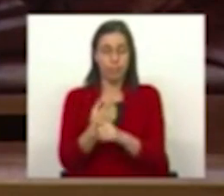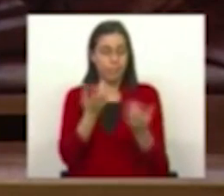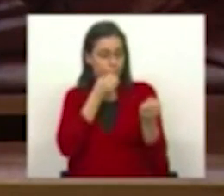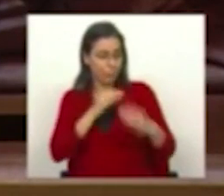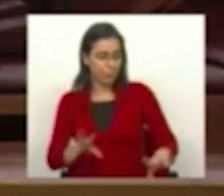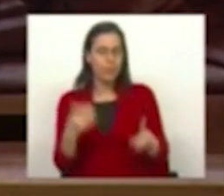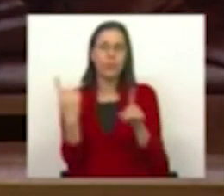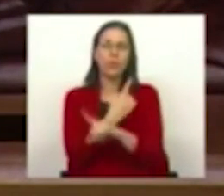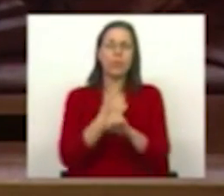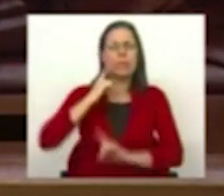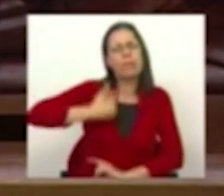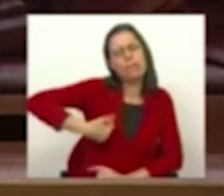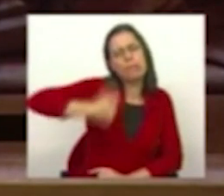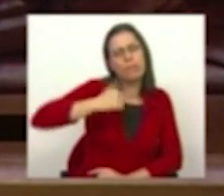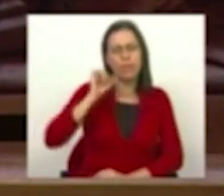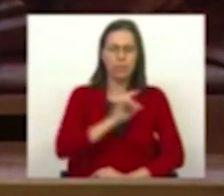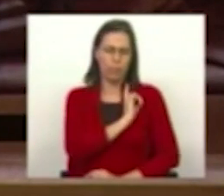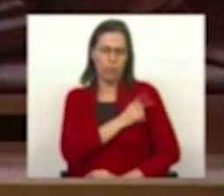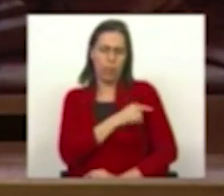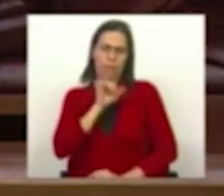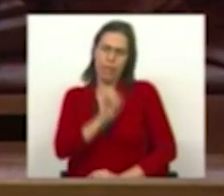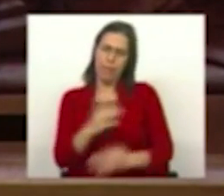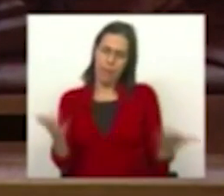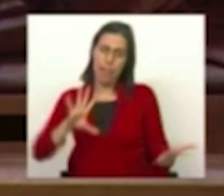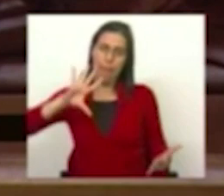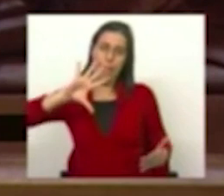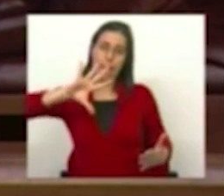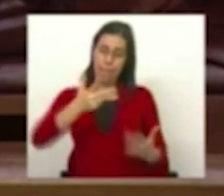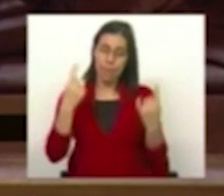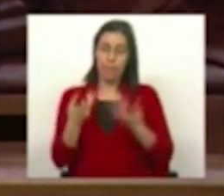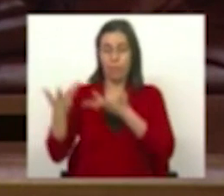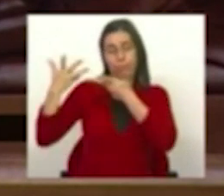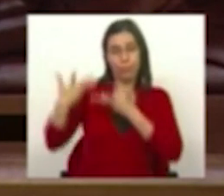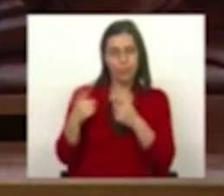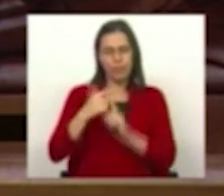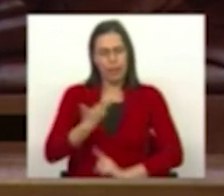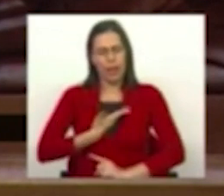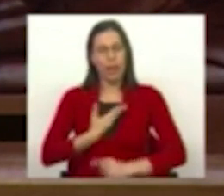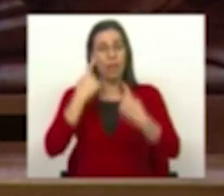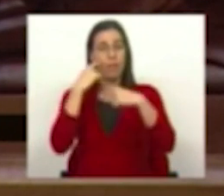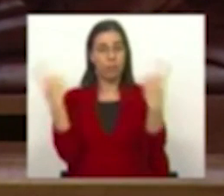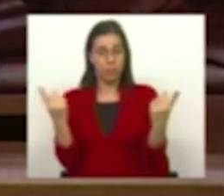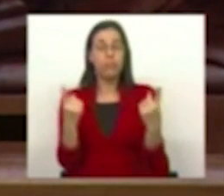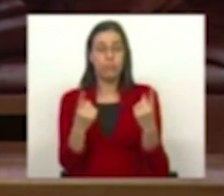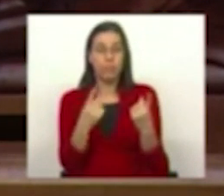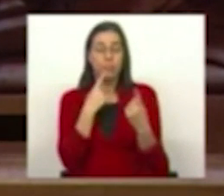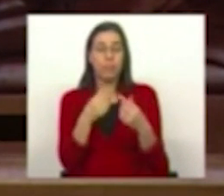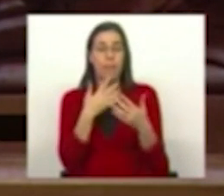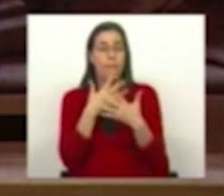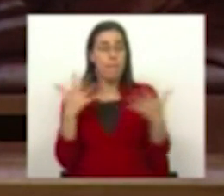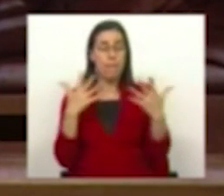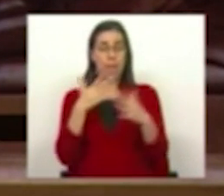Amputado de importantes instrumentos da sua soberania, o país carrega aos ombros uma dívida pública que consome